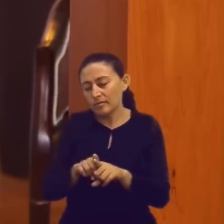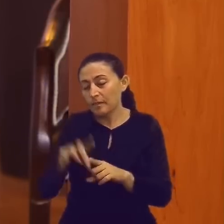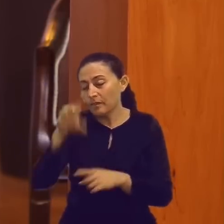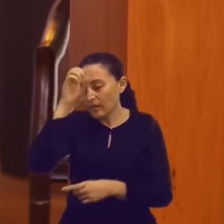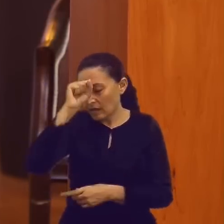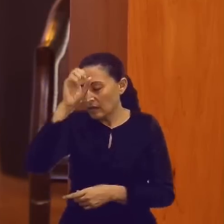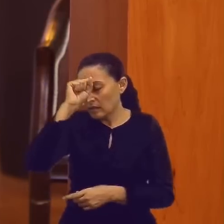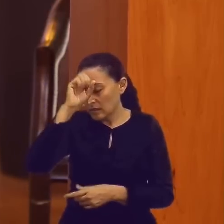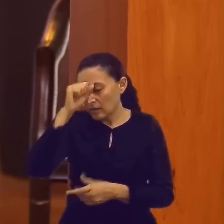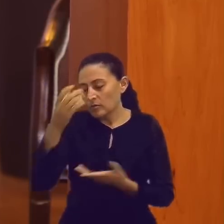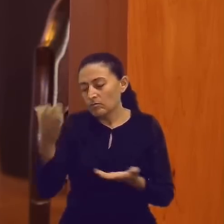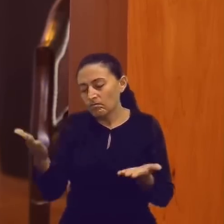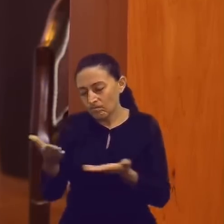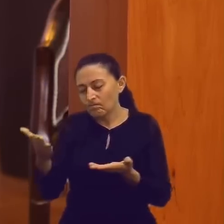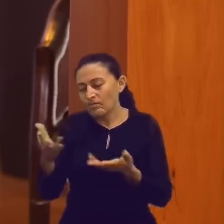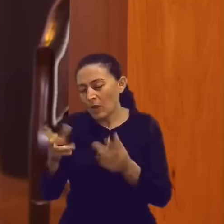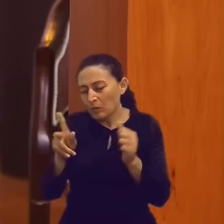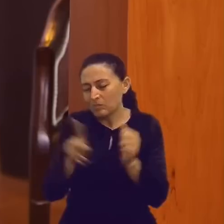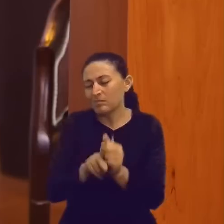também aconteceu com Pedro.